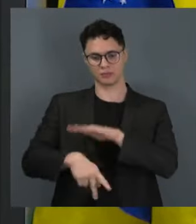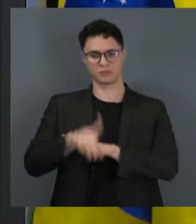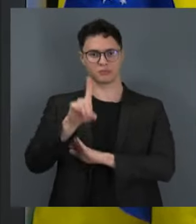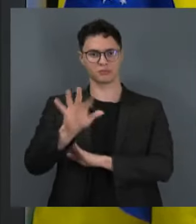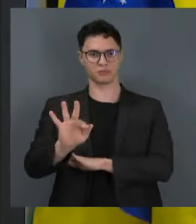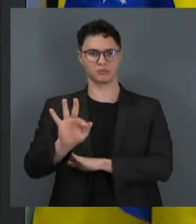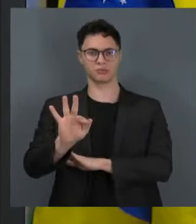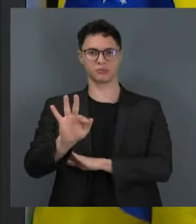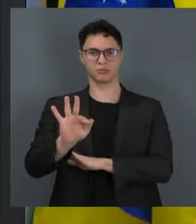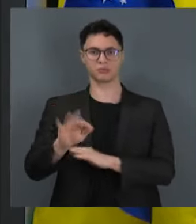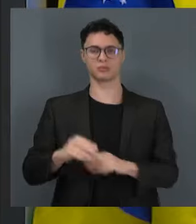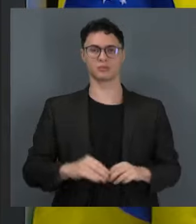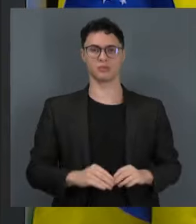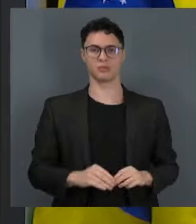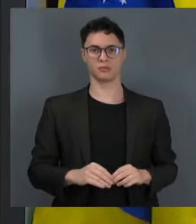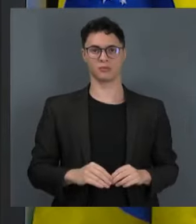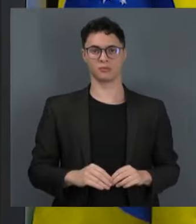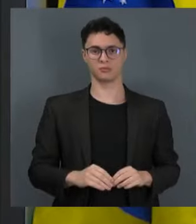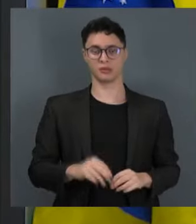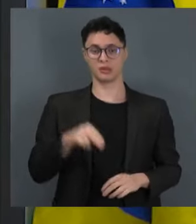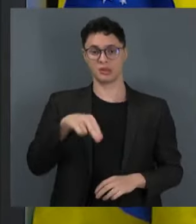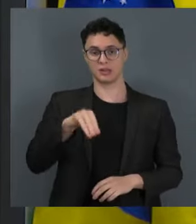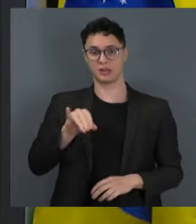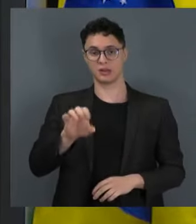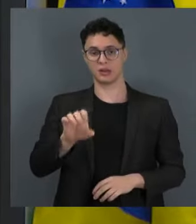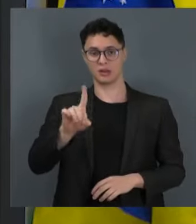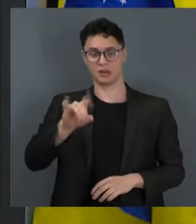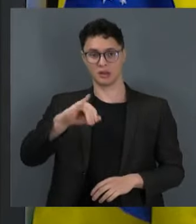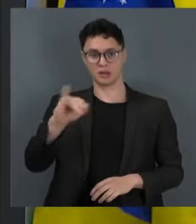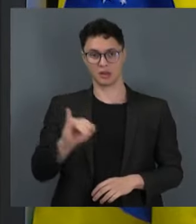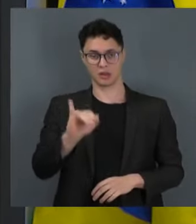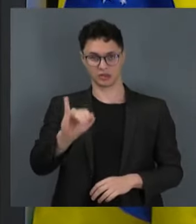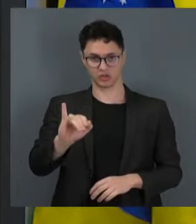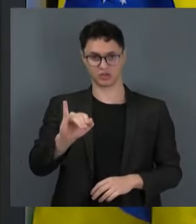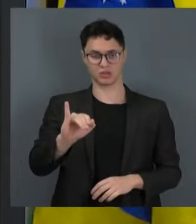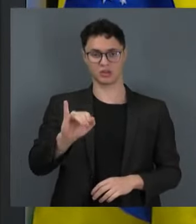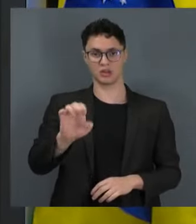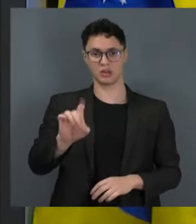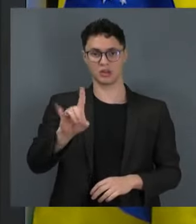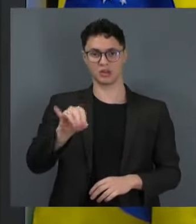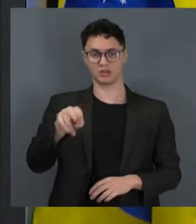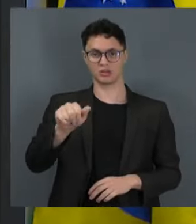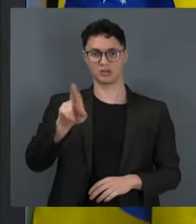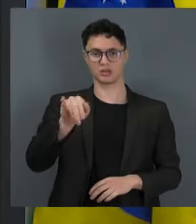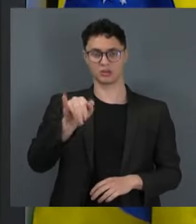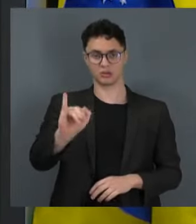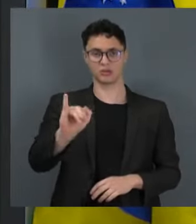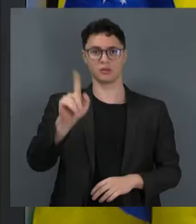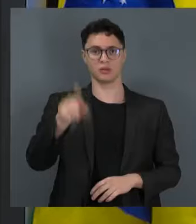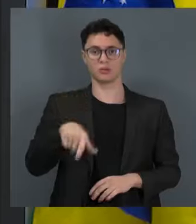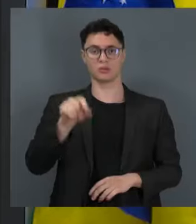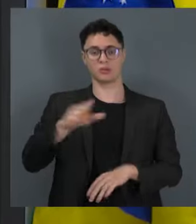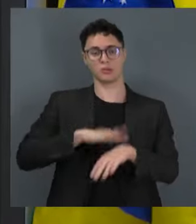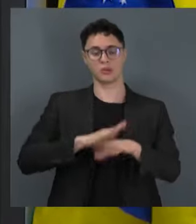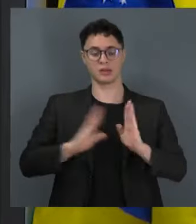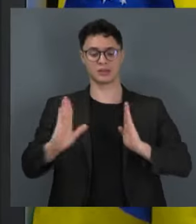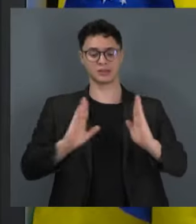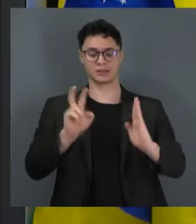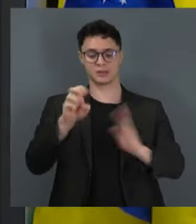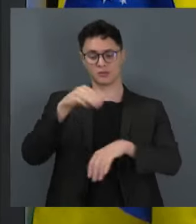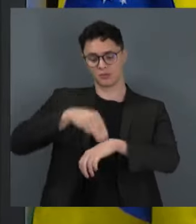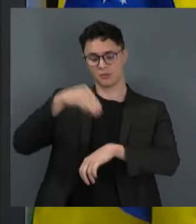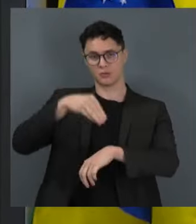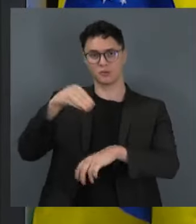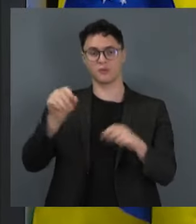Federal que é a nied denari nied genari que durante 5